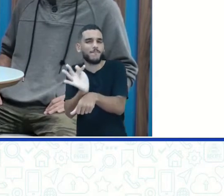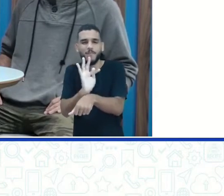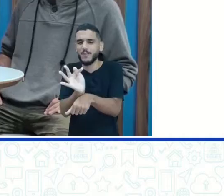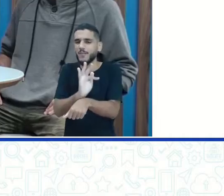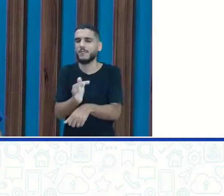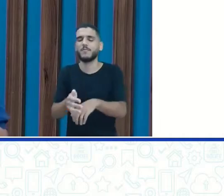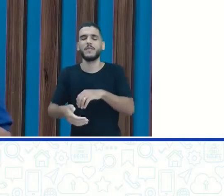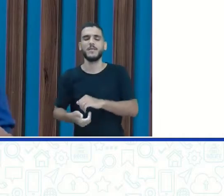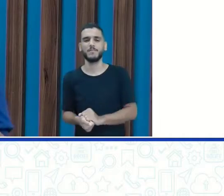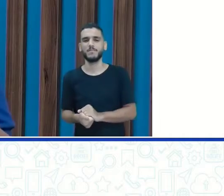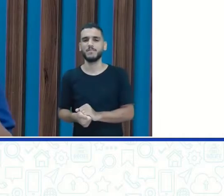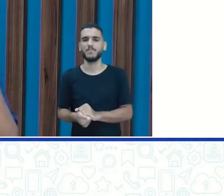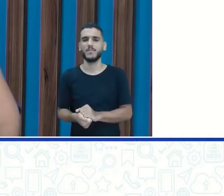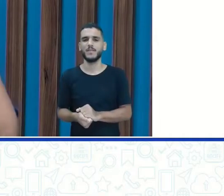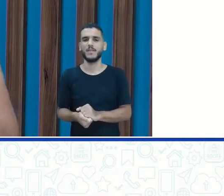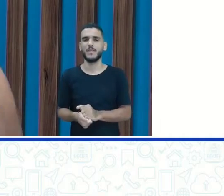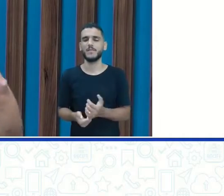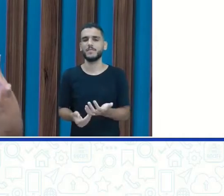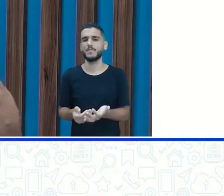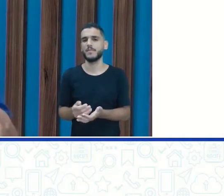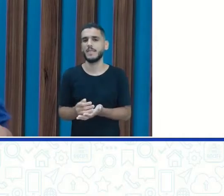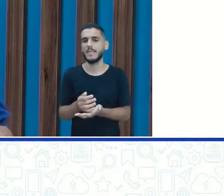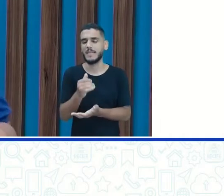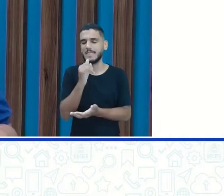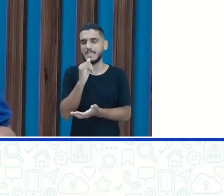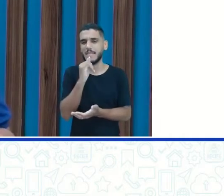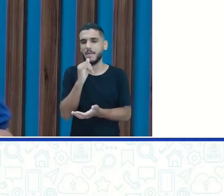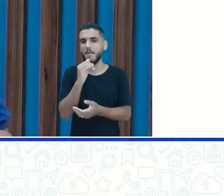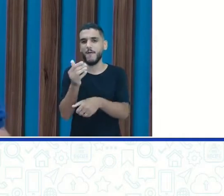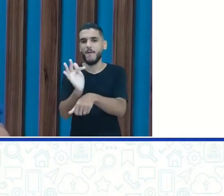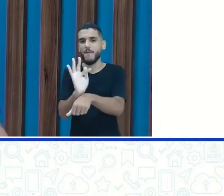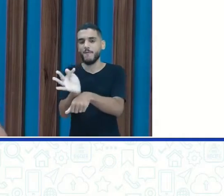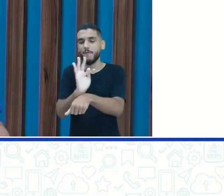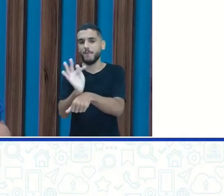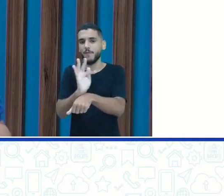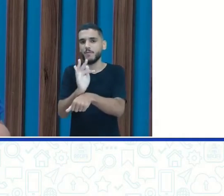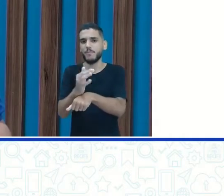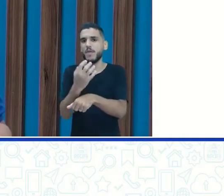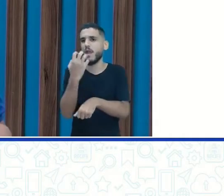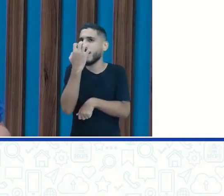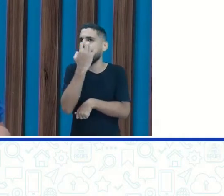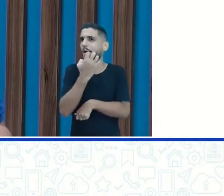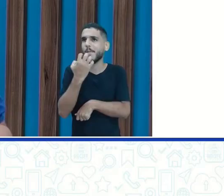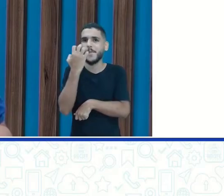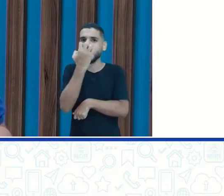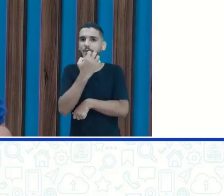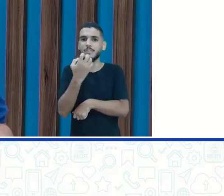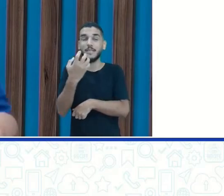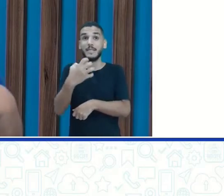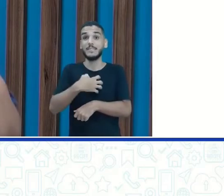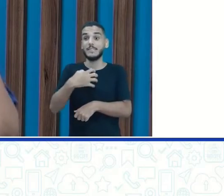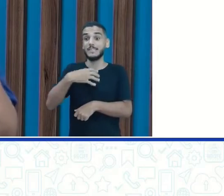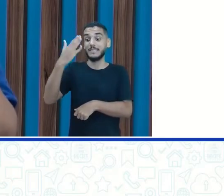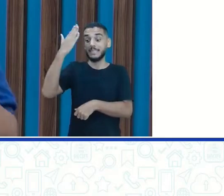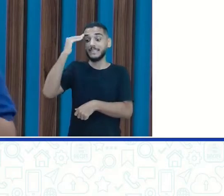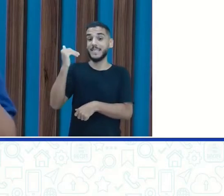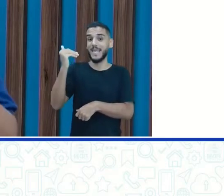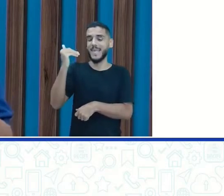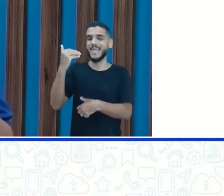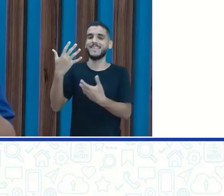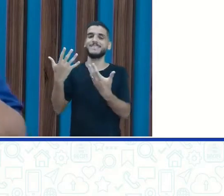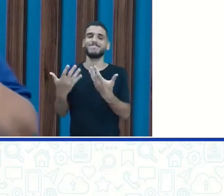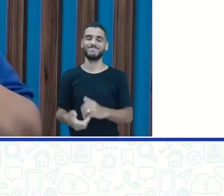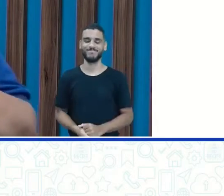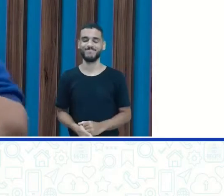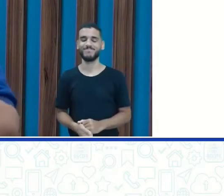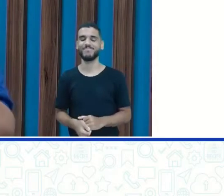filme também. Tem filme que você conhece pela... Você, ah, meu Deus, tá passando tal filme pela música, né? Então, assim,